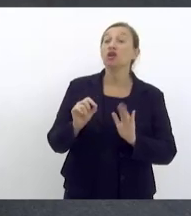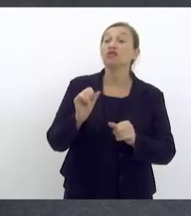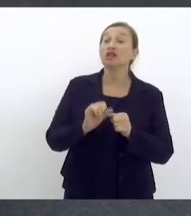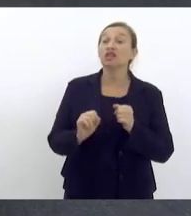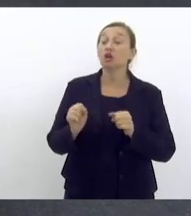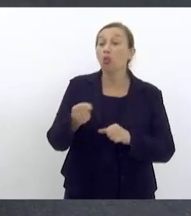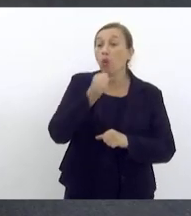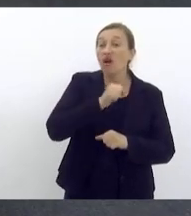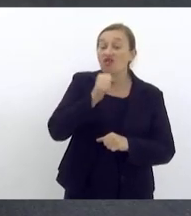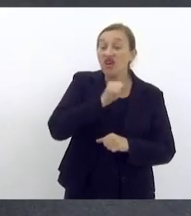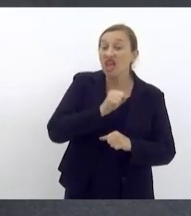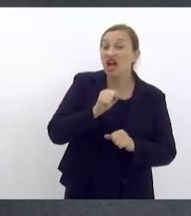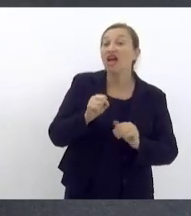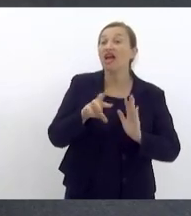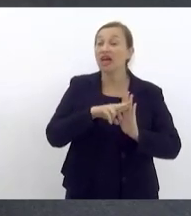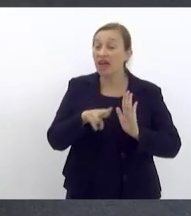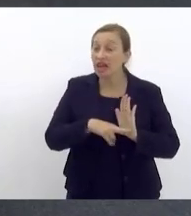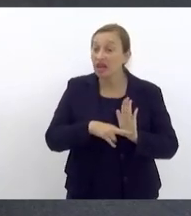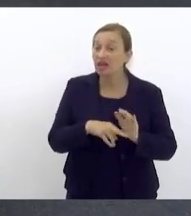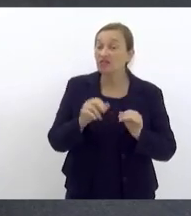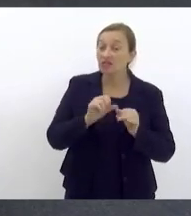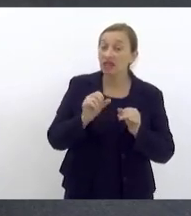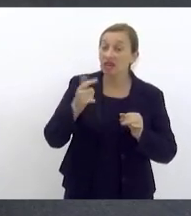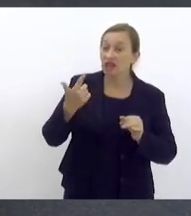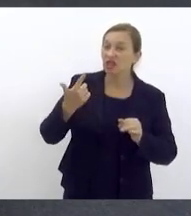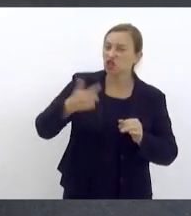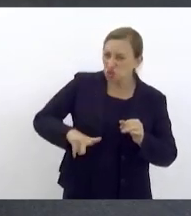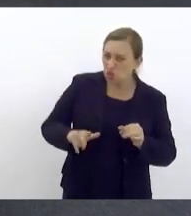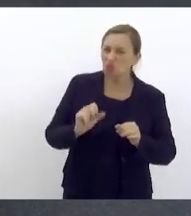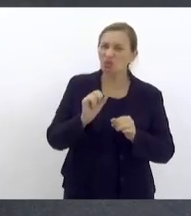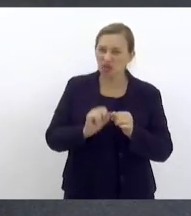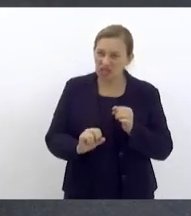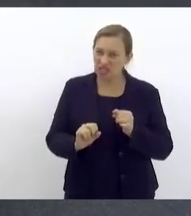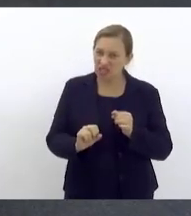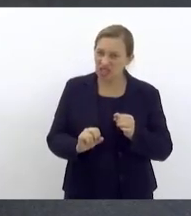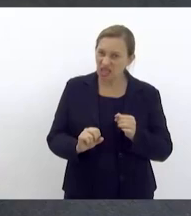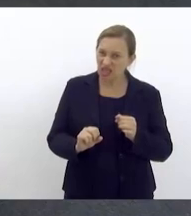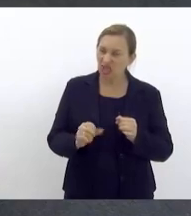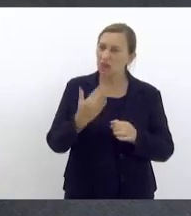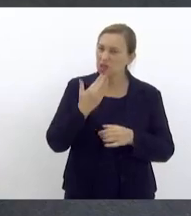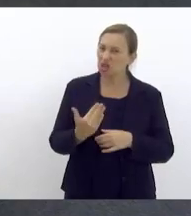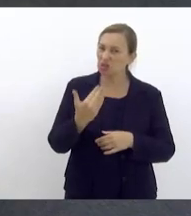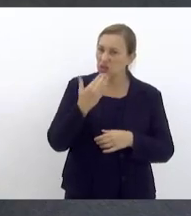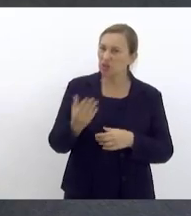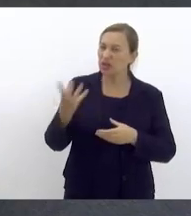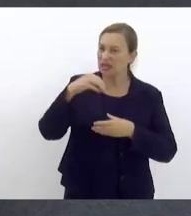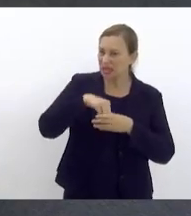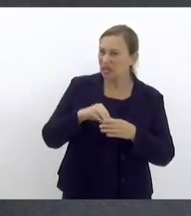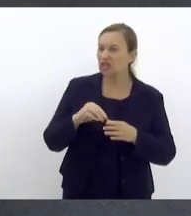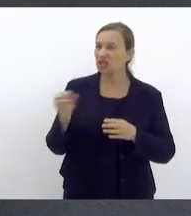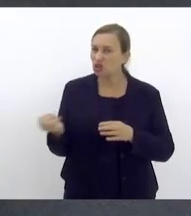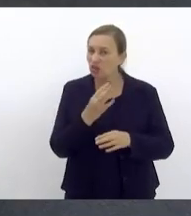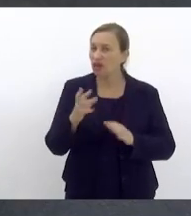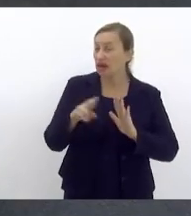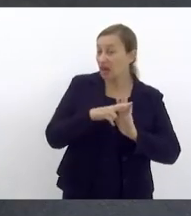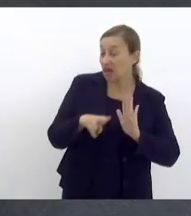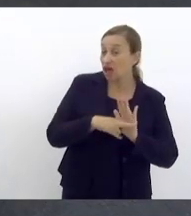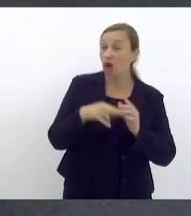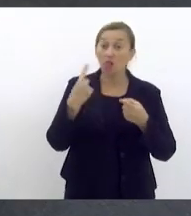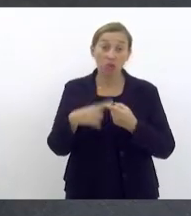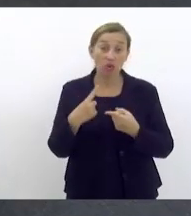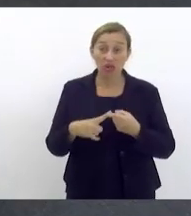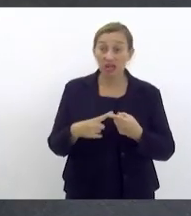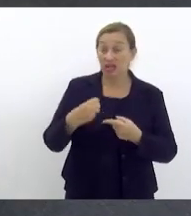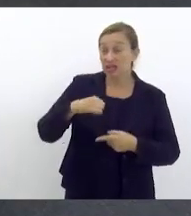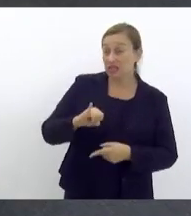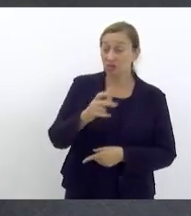vamos ter que reprotocolar tudo isso nós vamos ter que protocolar novamente os nossos pedidos dentro da nova regra porque em tese se o